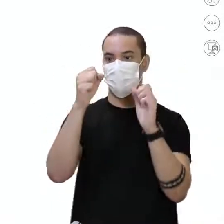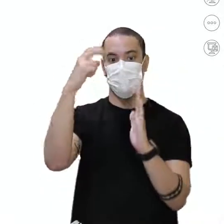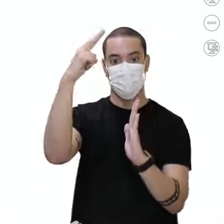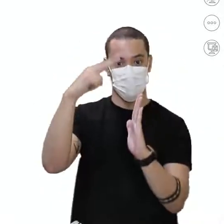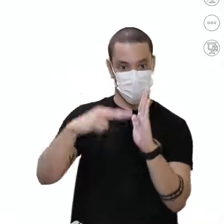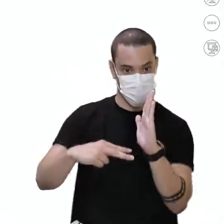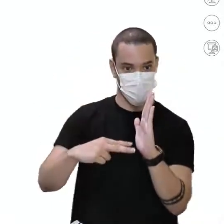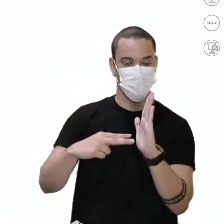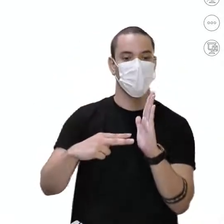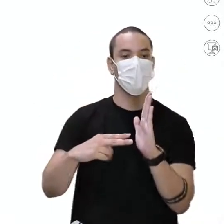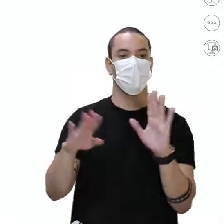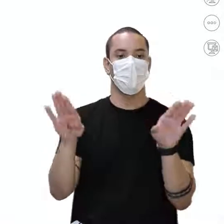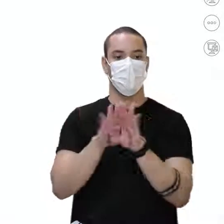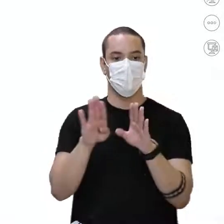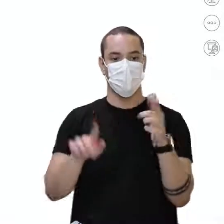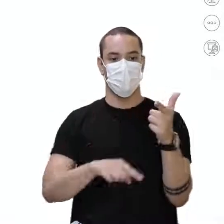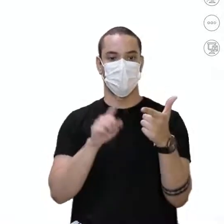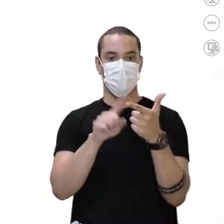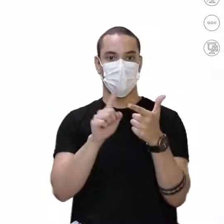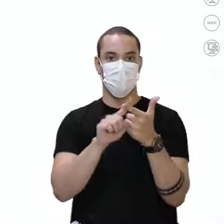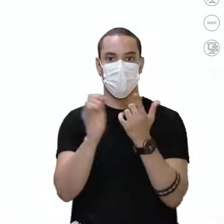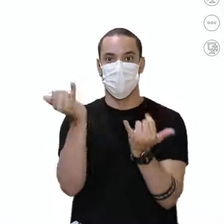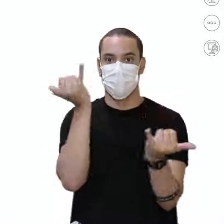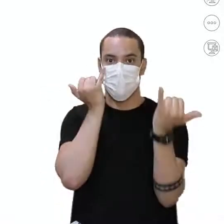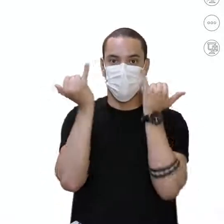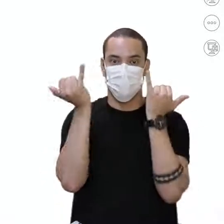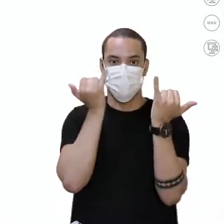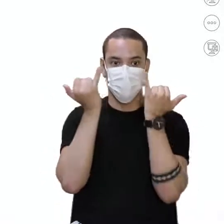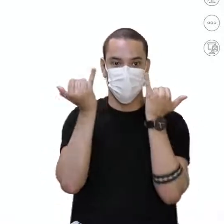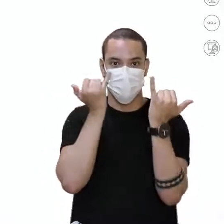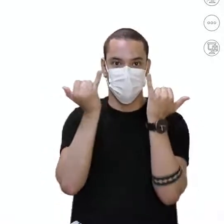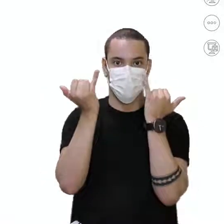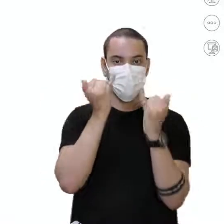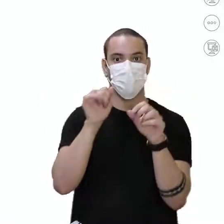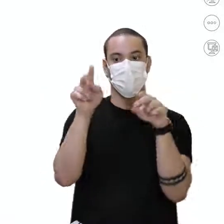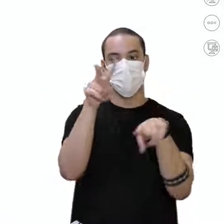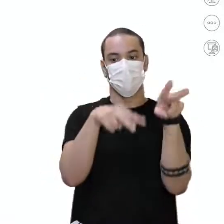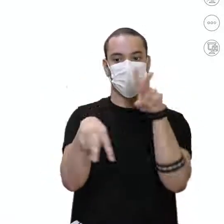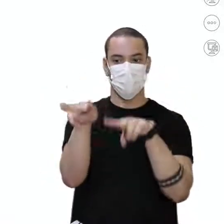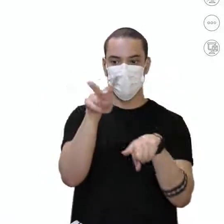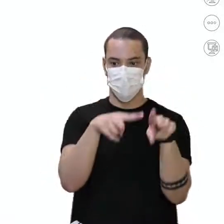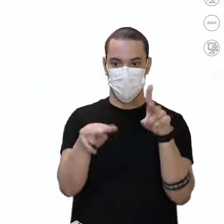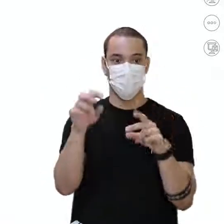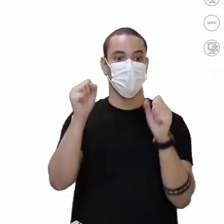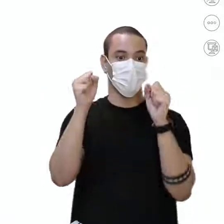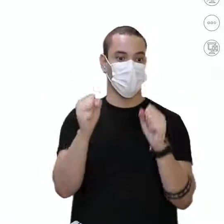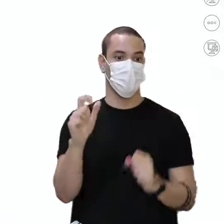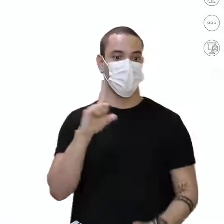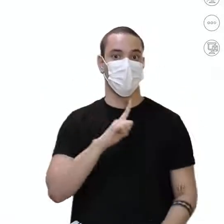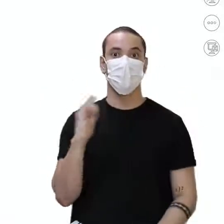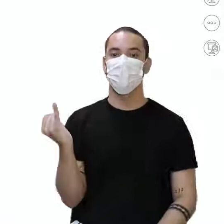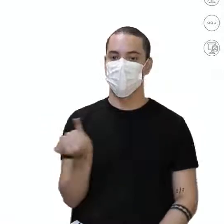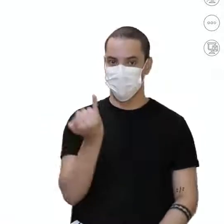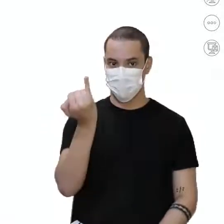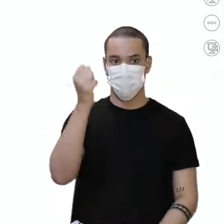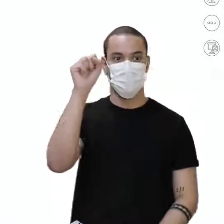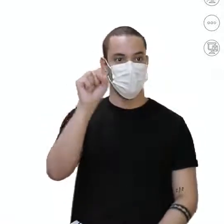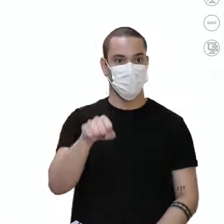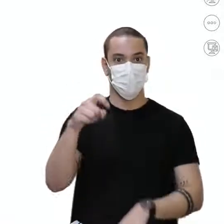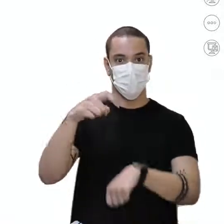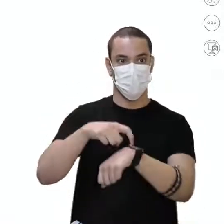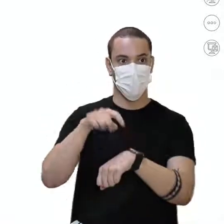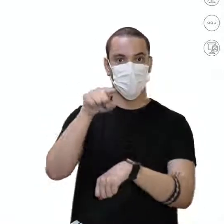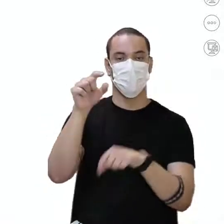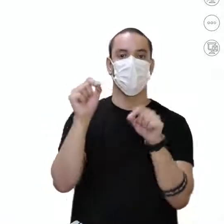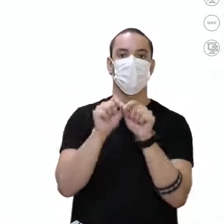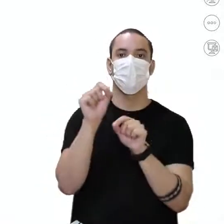ler. A sua informação visual, seu picture, pode ter muita importância, sim, na hora de